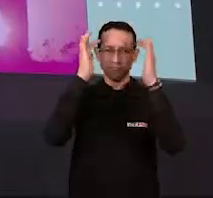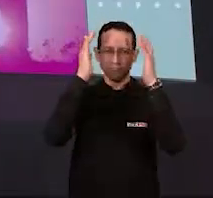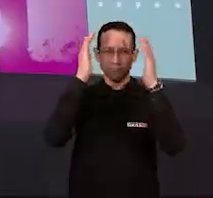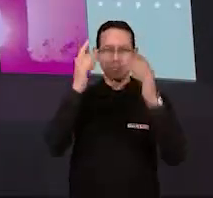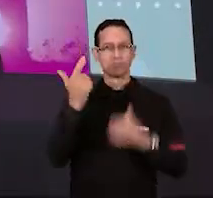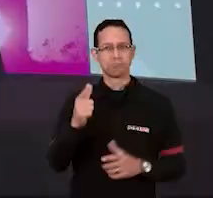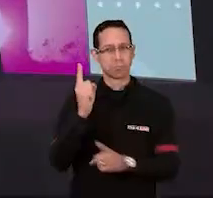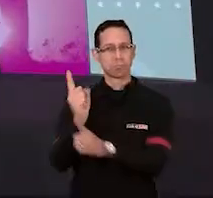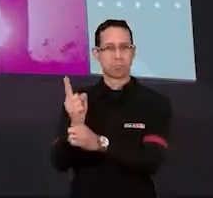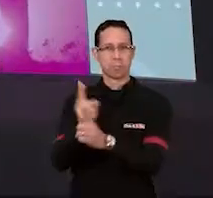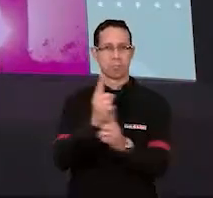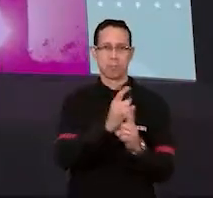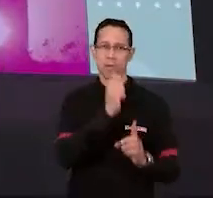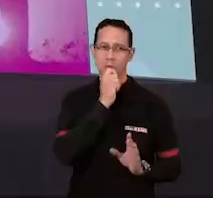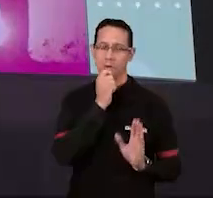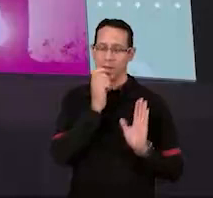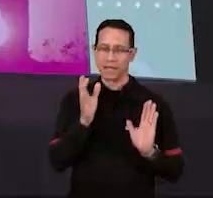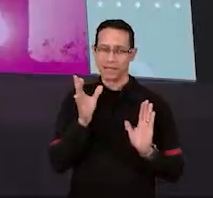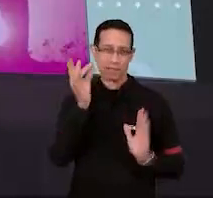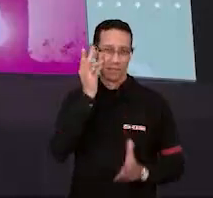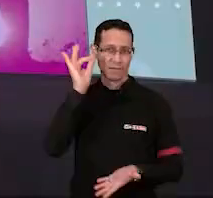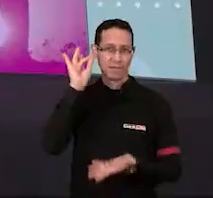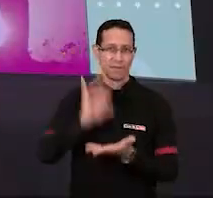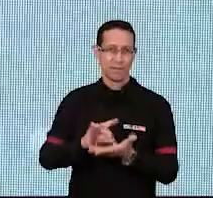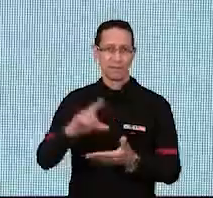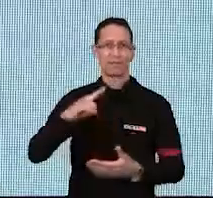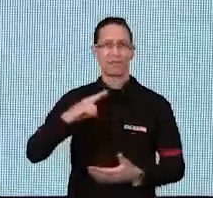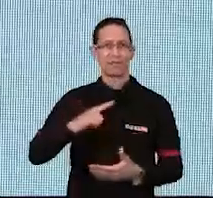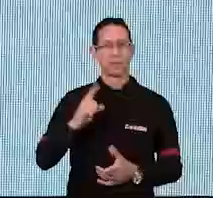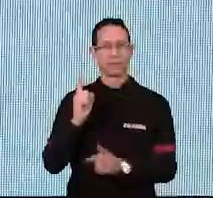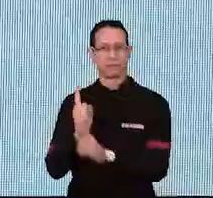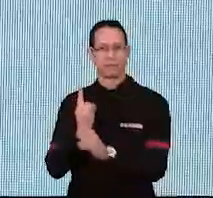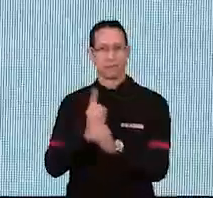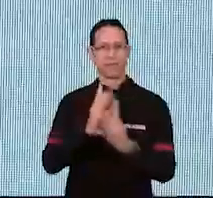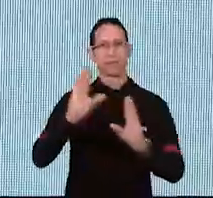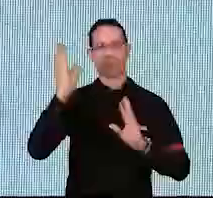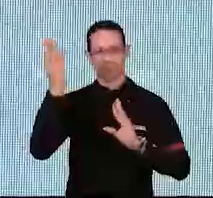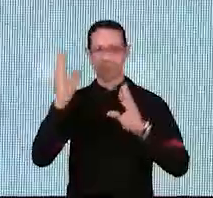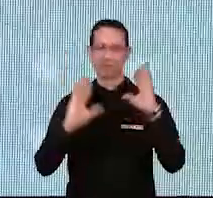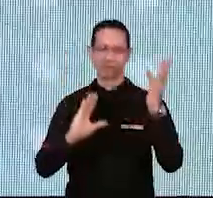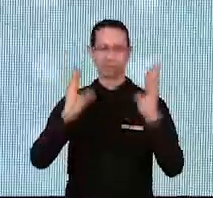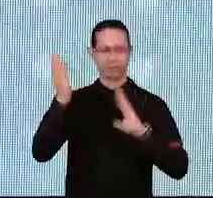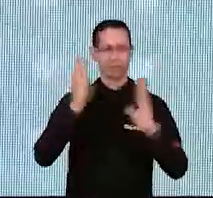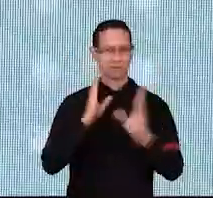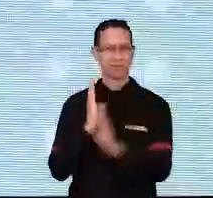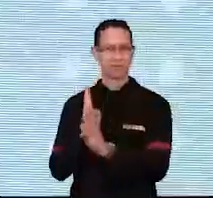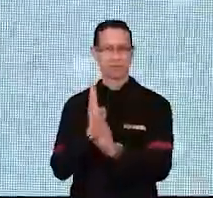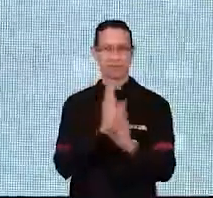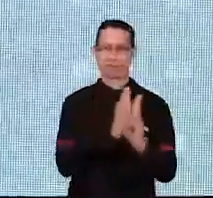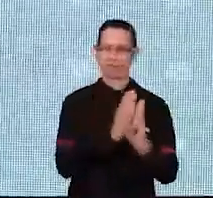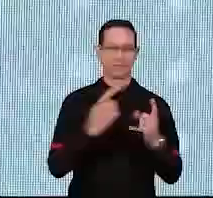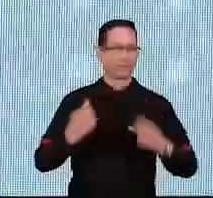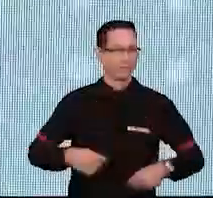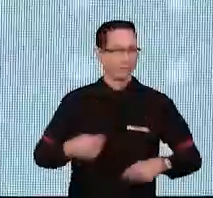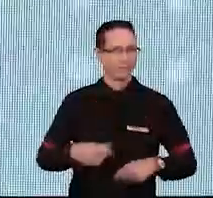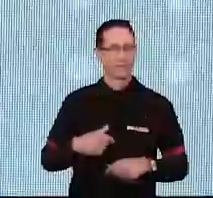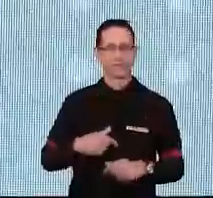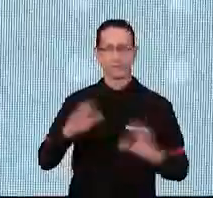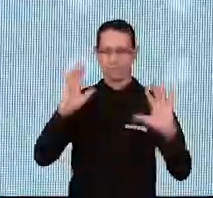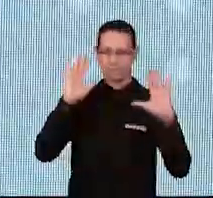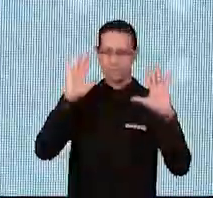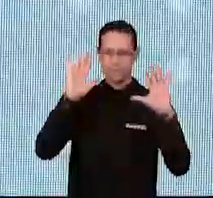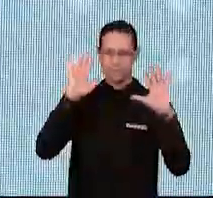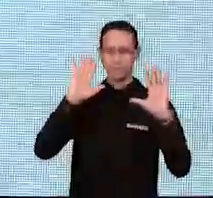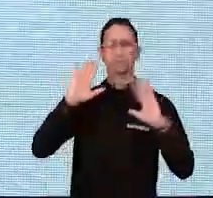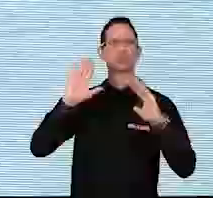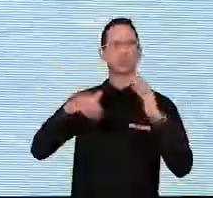Então, como na vida real, né, apesar a gente se depara com situações que você tem que dar um passo para trás para depois dar